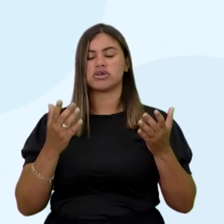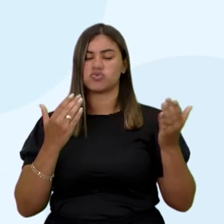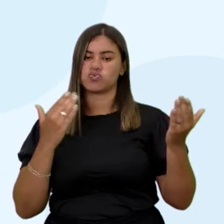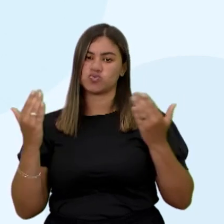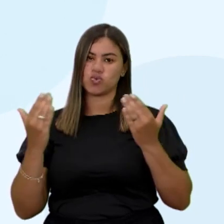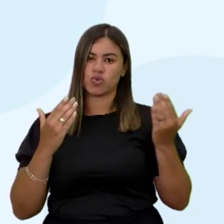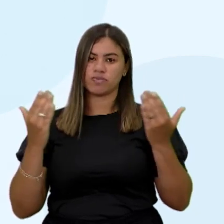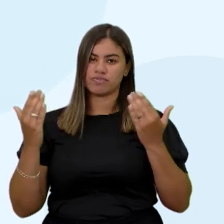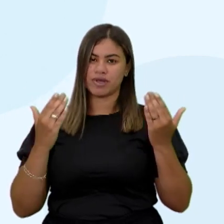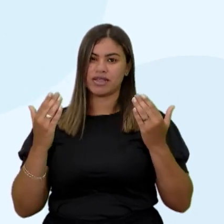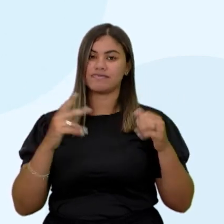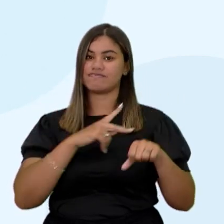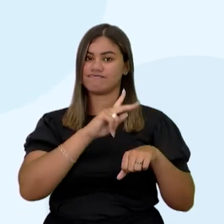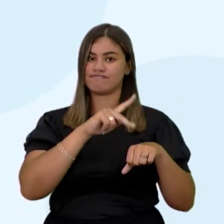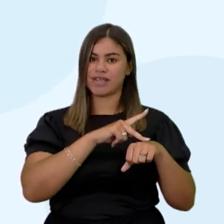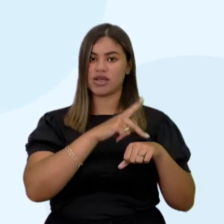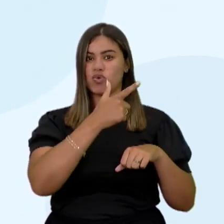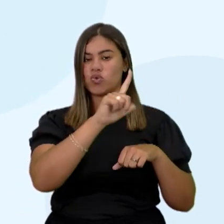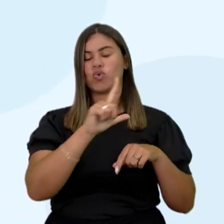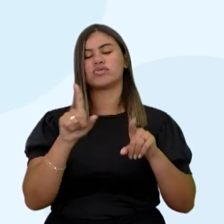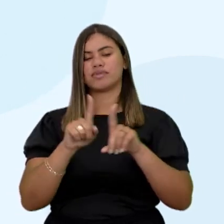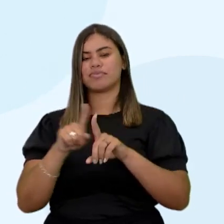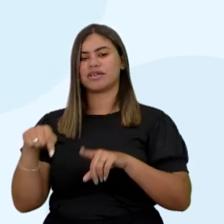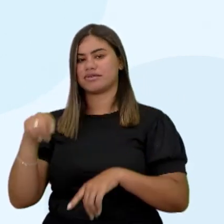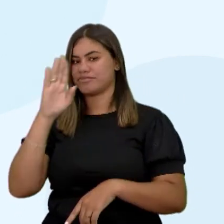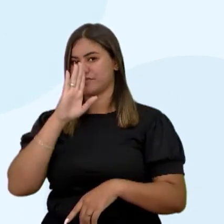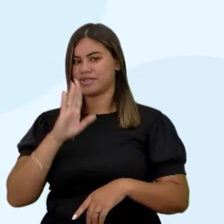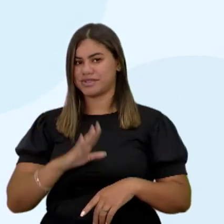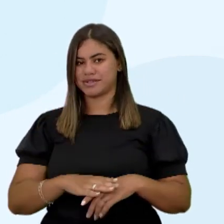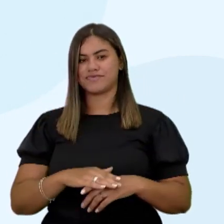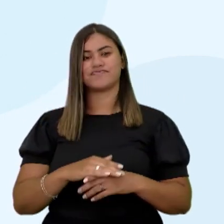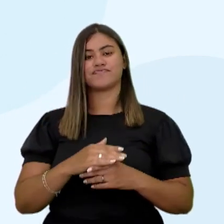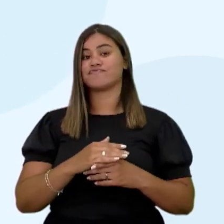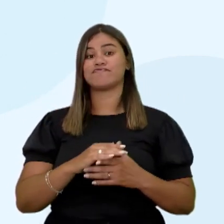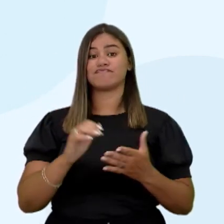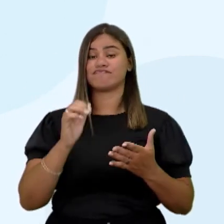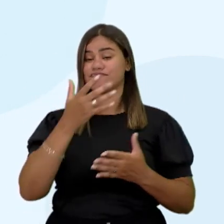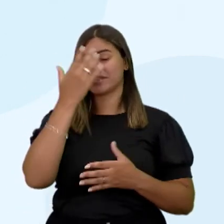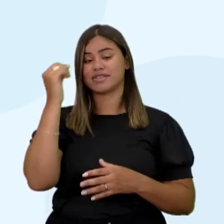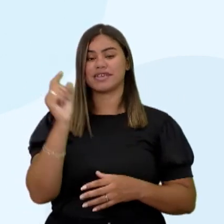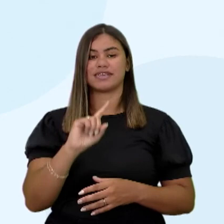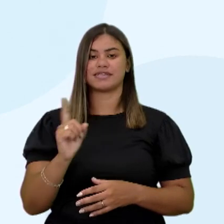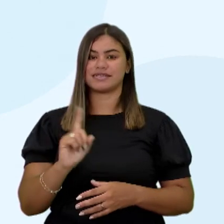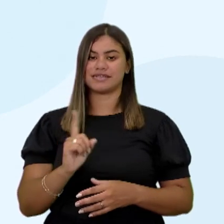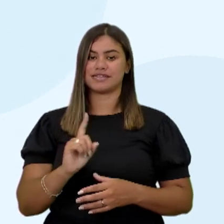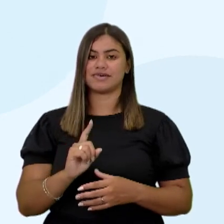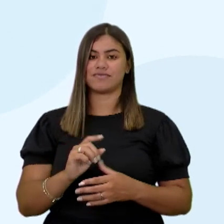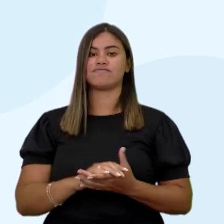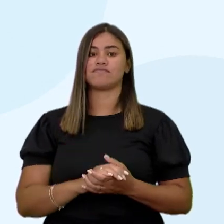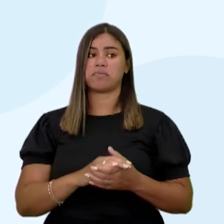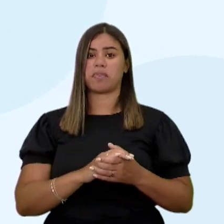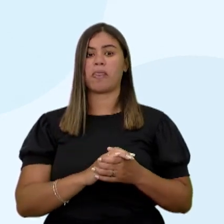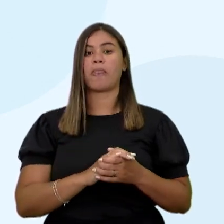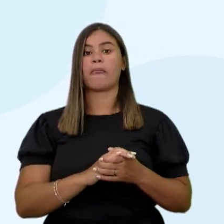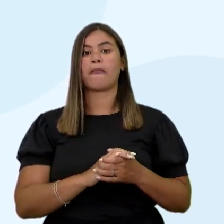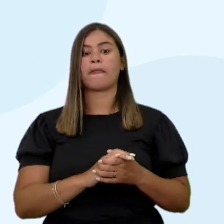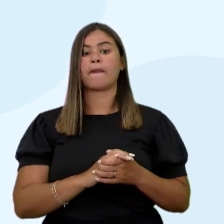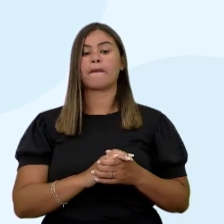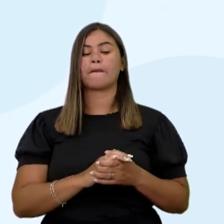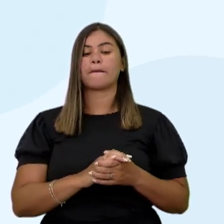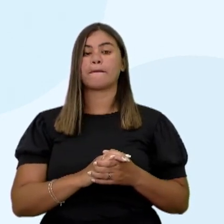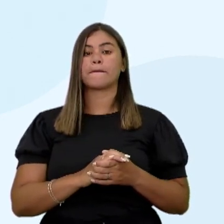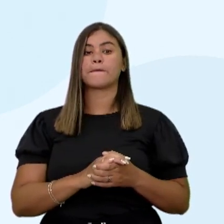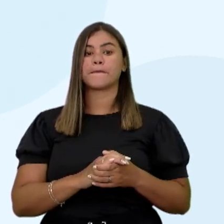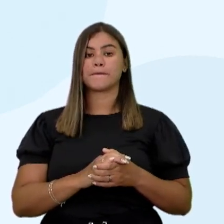com as pautas nacionais. A ideia é fazer isso, tá certo? Não deixe essa aula ficar para trás, não deixe acumular muito conteúdo, tá